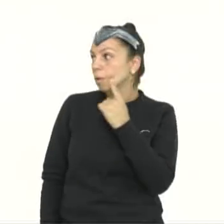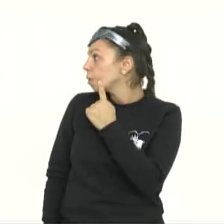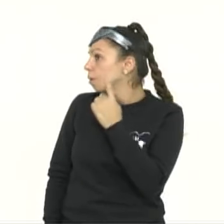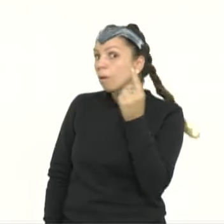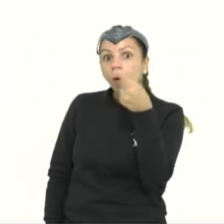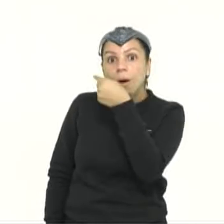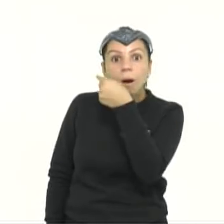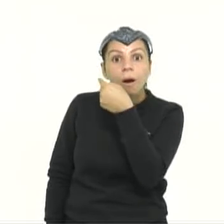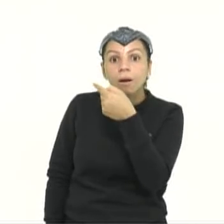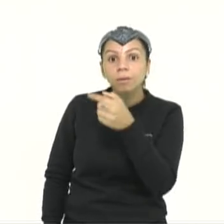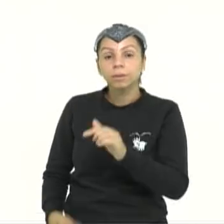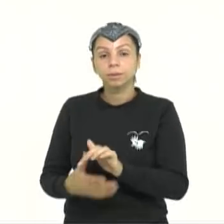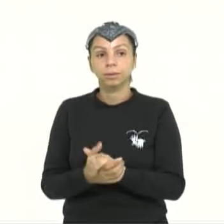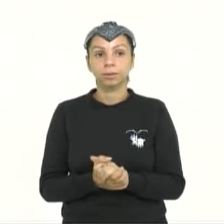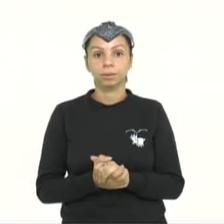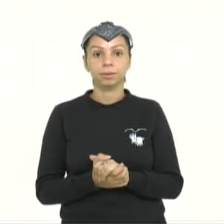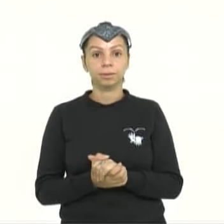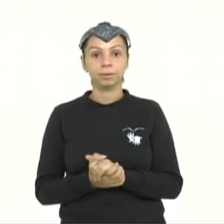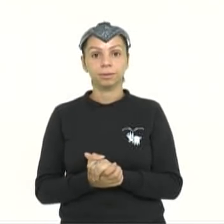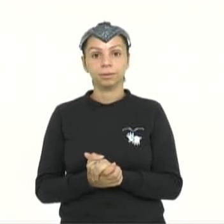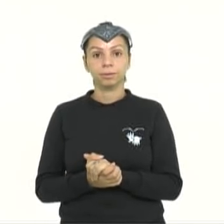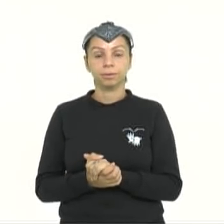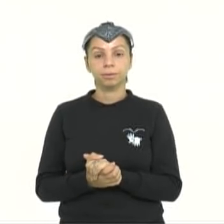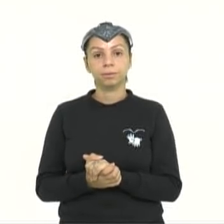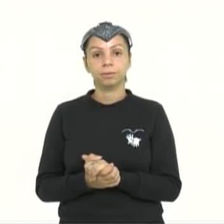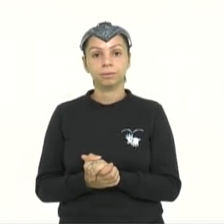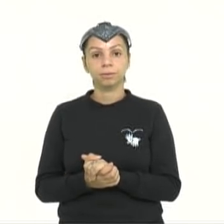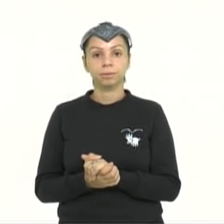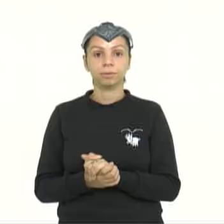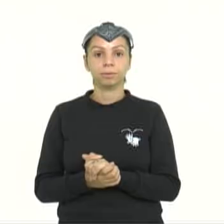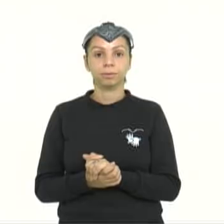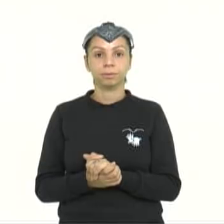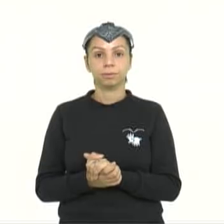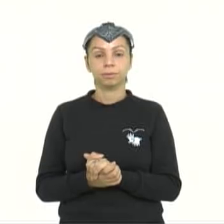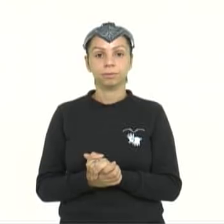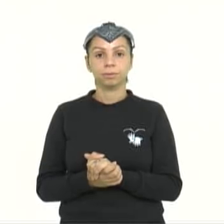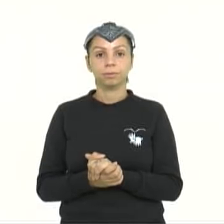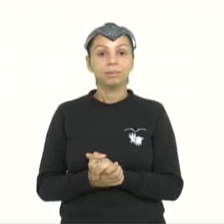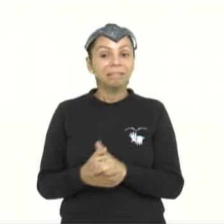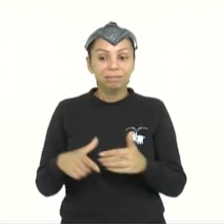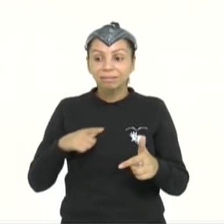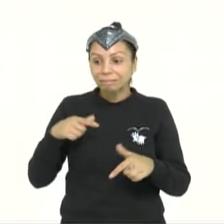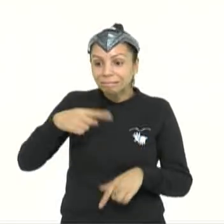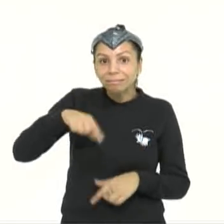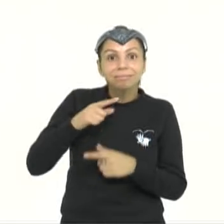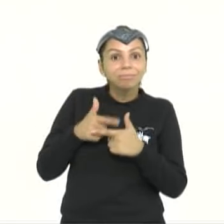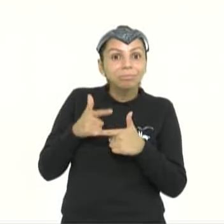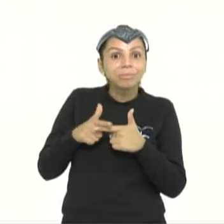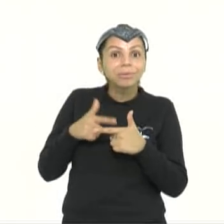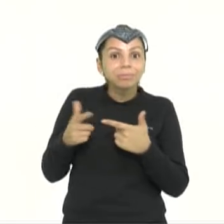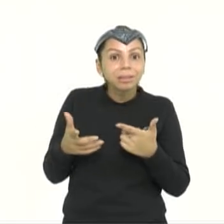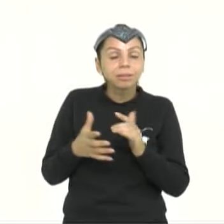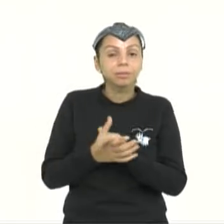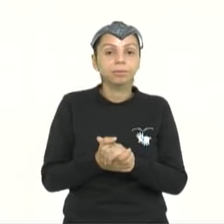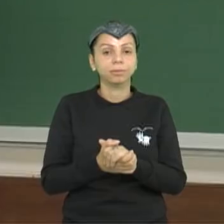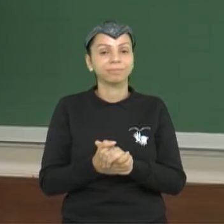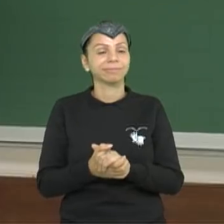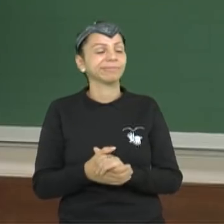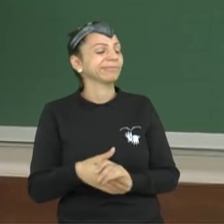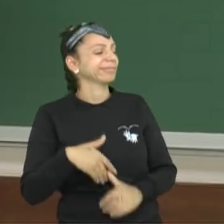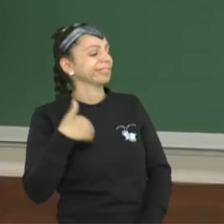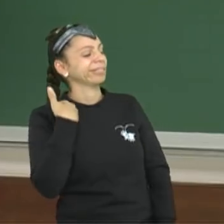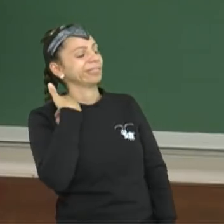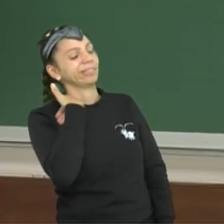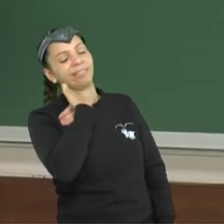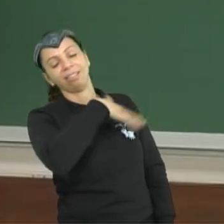trás. But we have a problem. Temos um problema. E aí a outra?